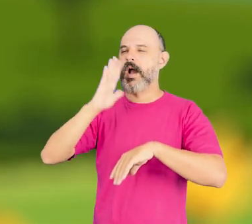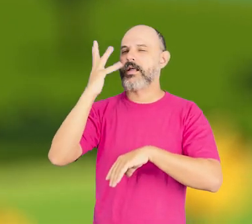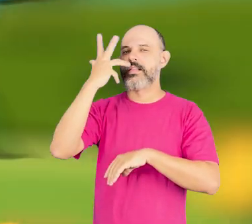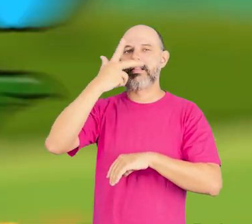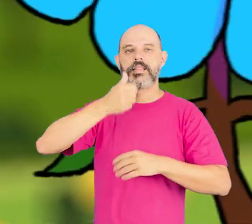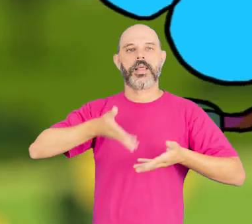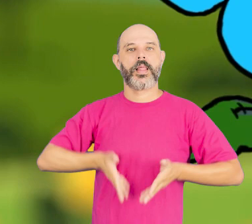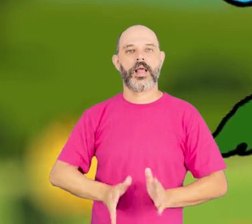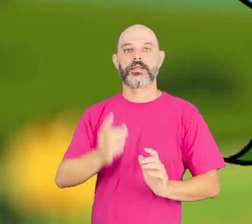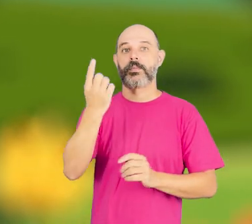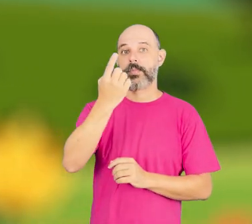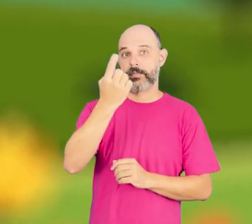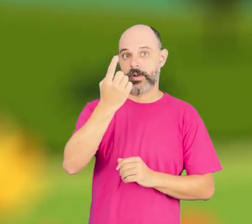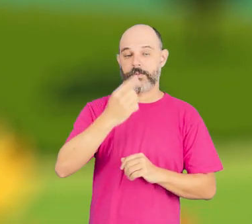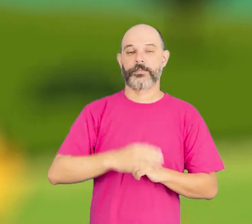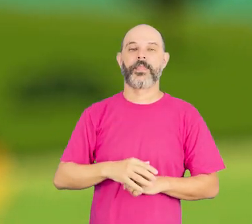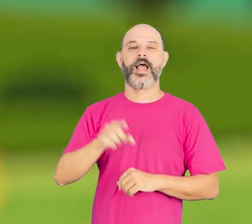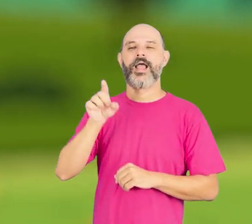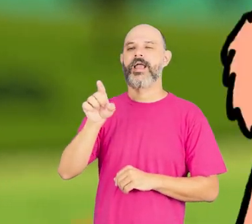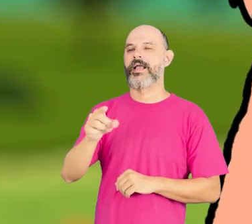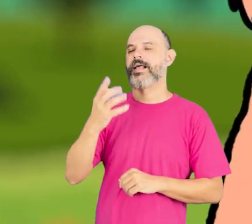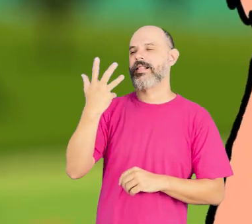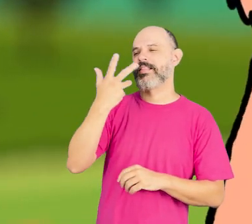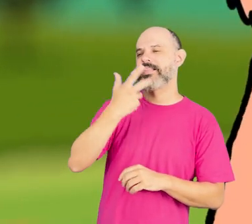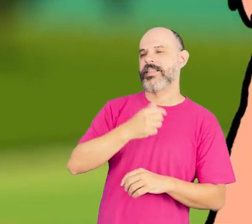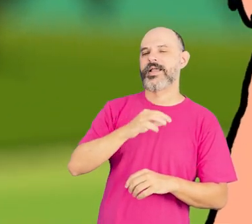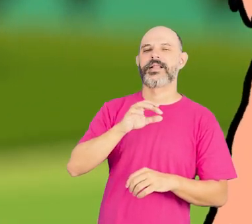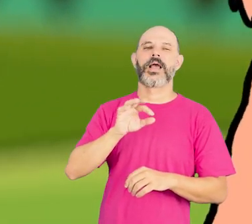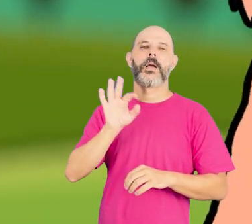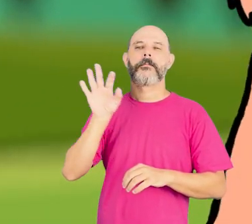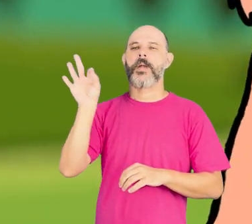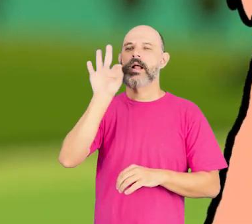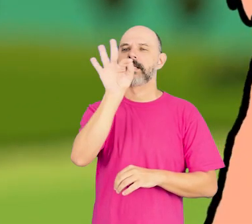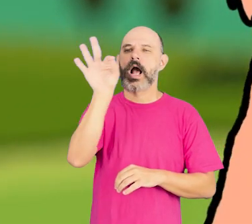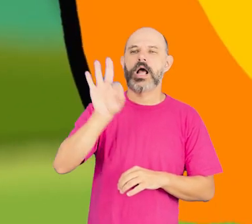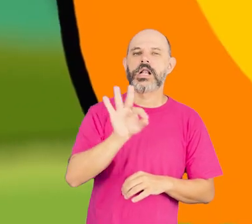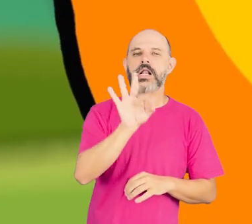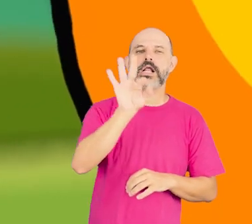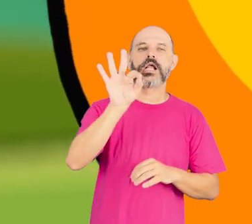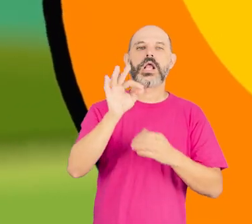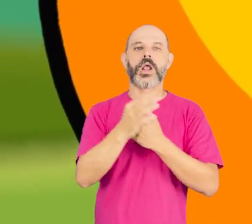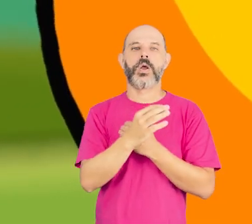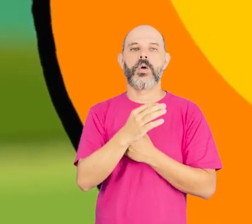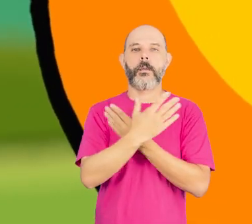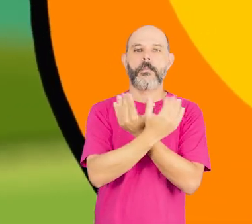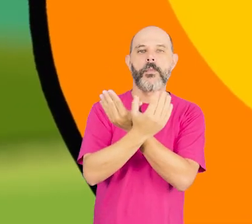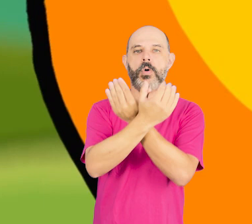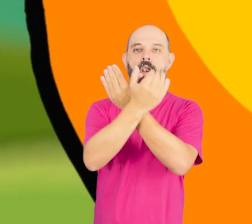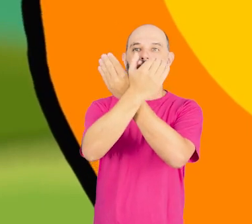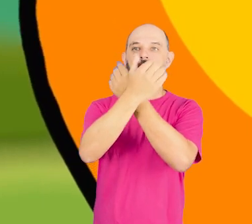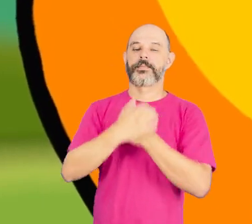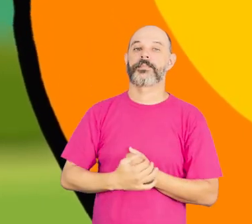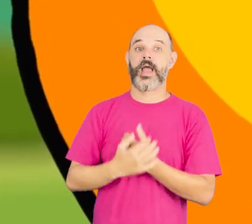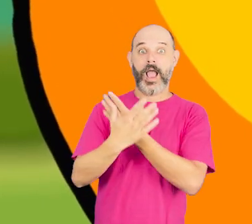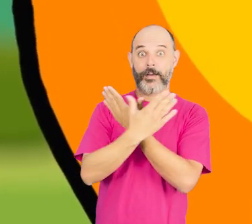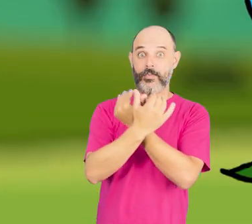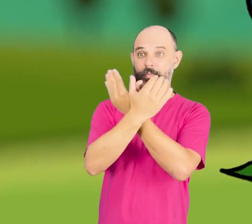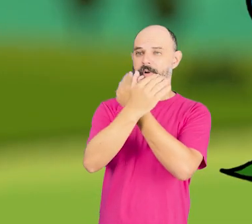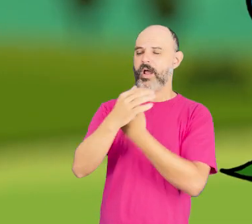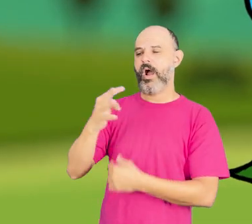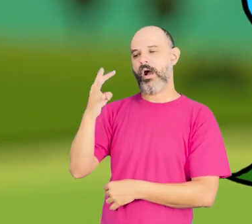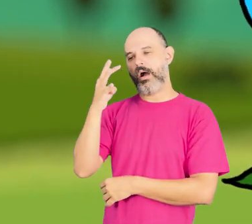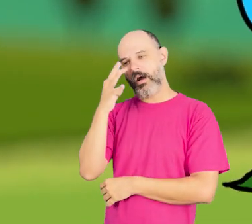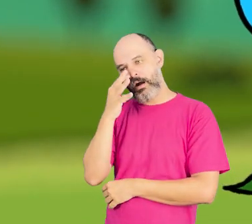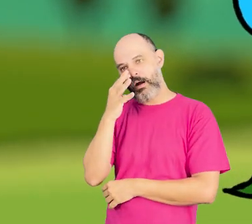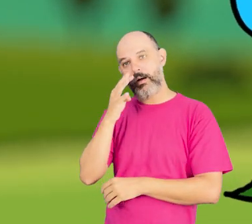o jardim. A sua simpatia atraía passarinhos e borboletas. A borboleta Letícia ficou encantada. Mas